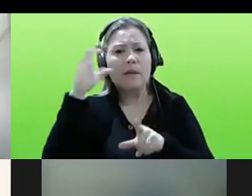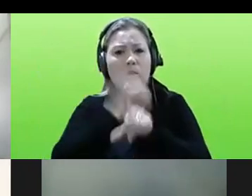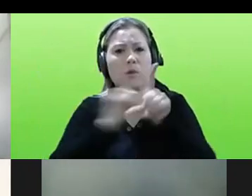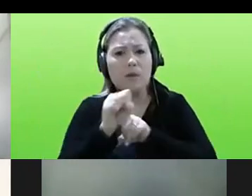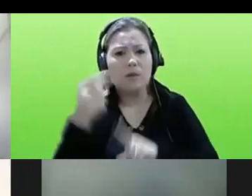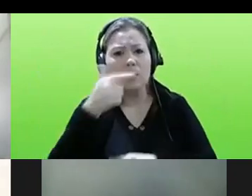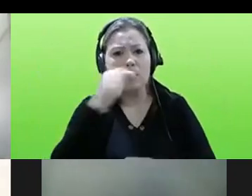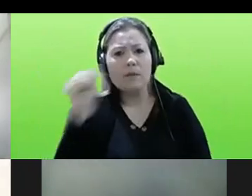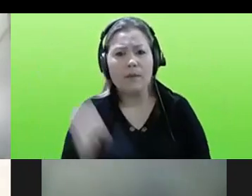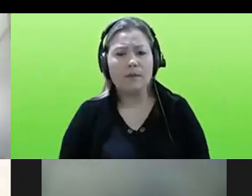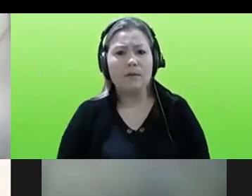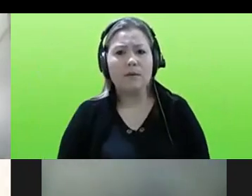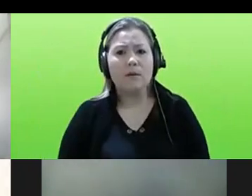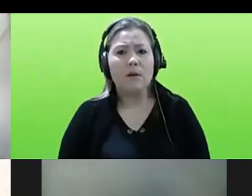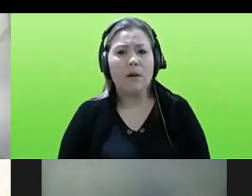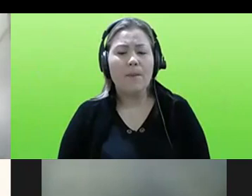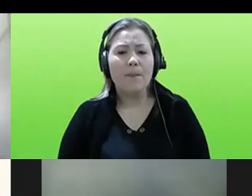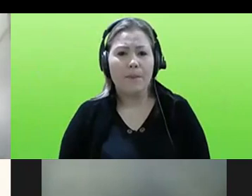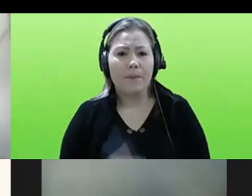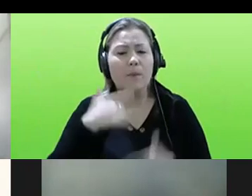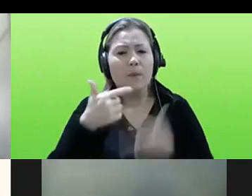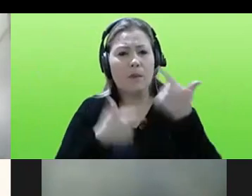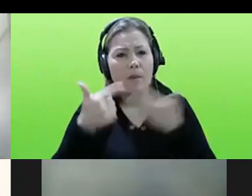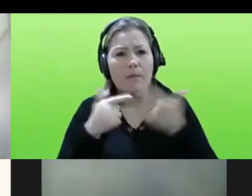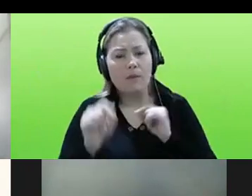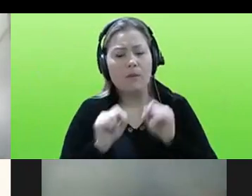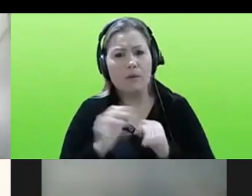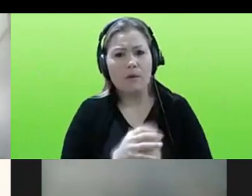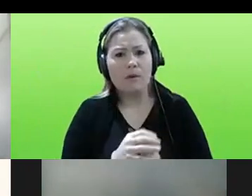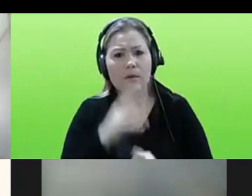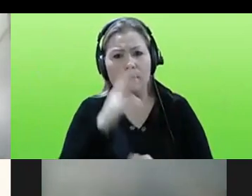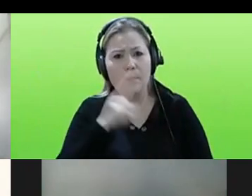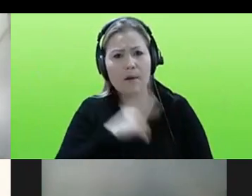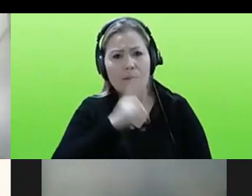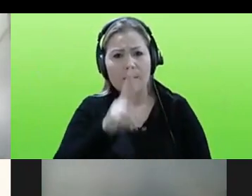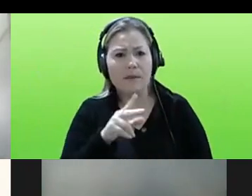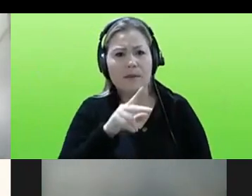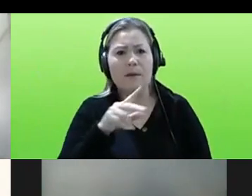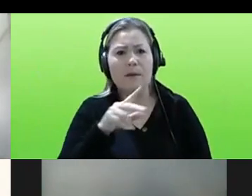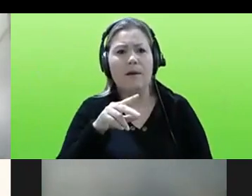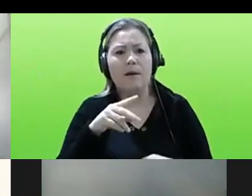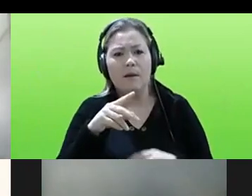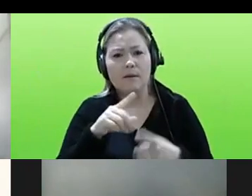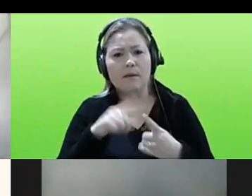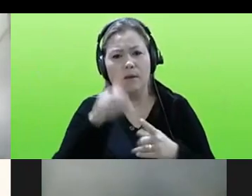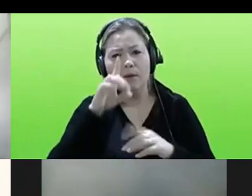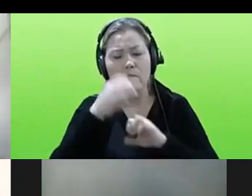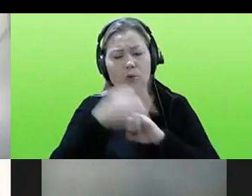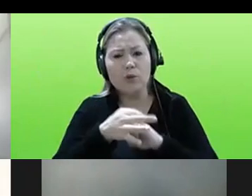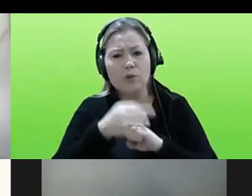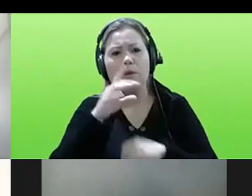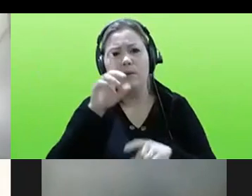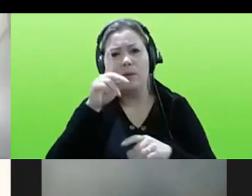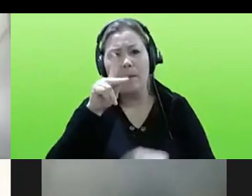segundo semestre. Eu trabalho com a representação social da pena e, portanto, do direito penal